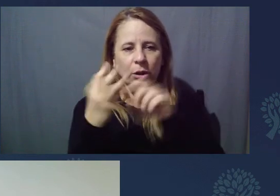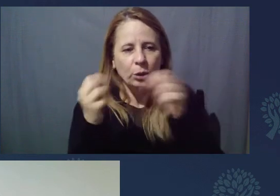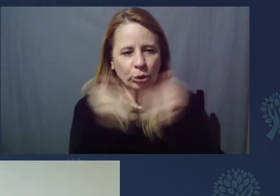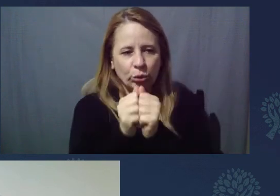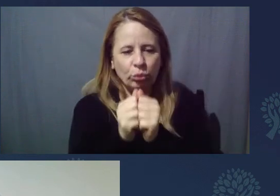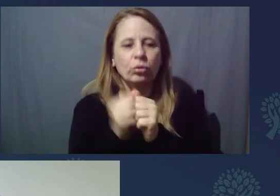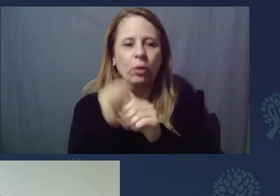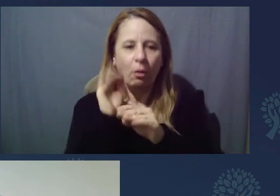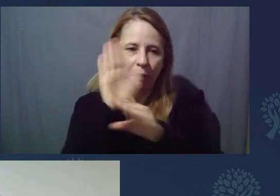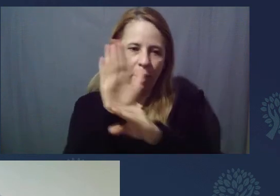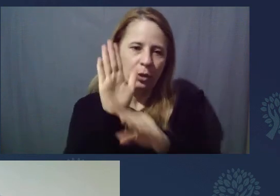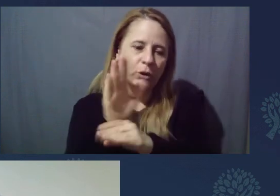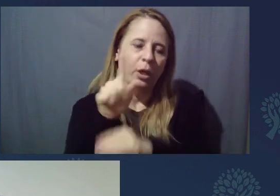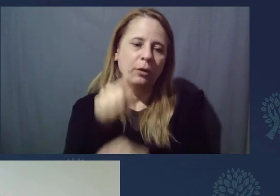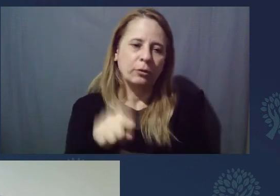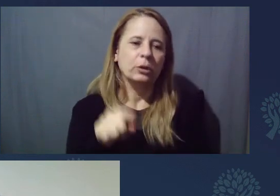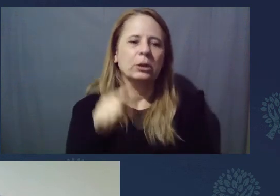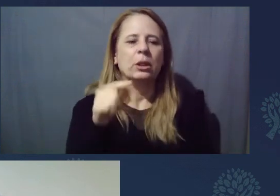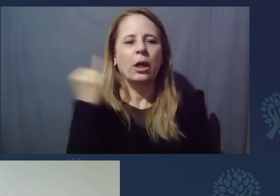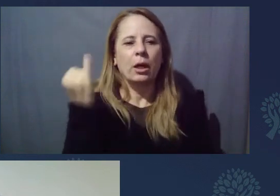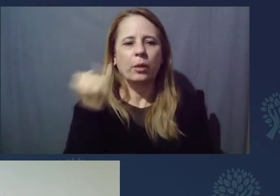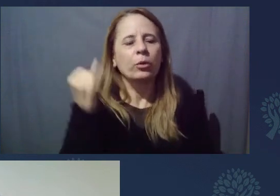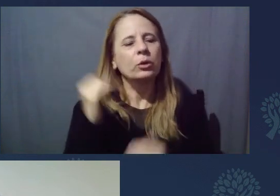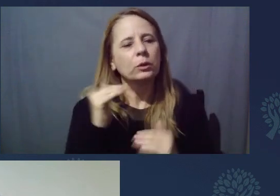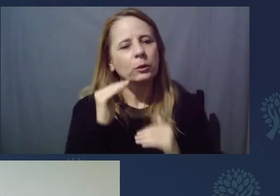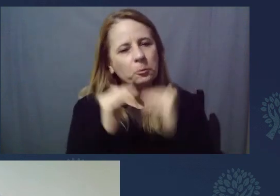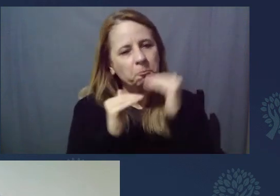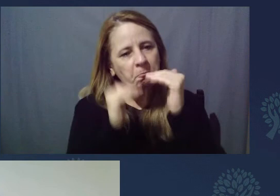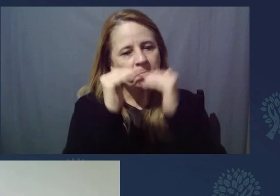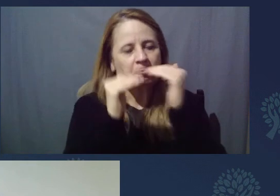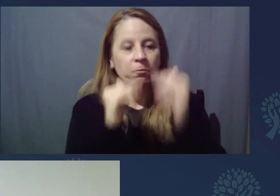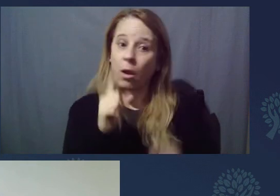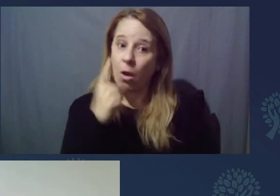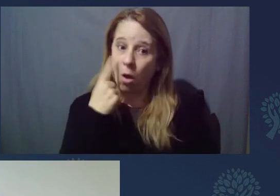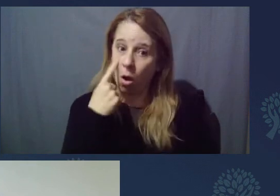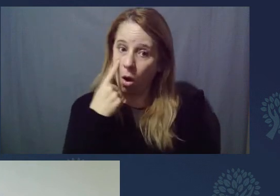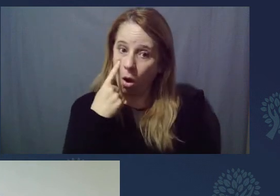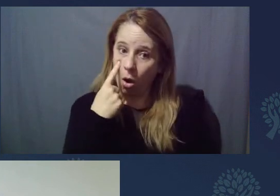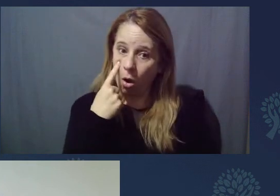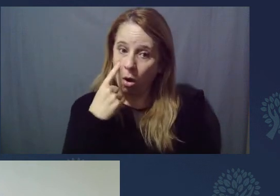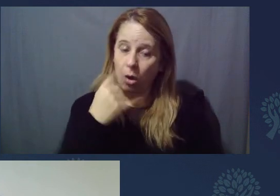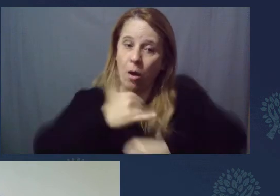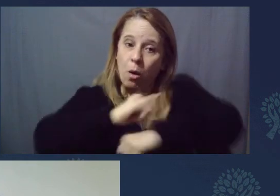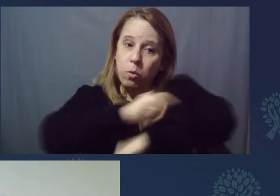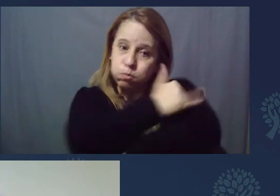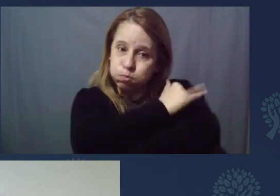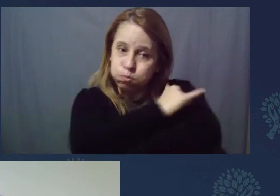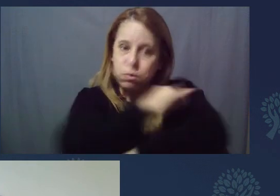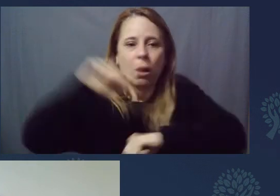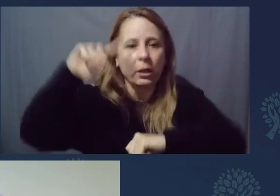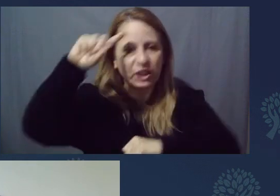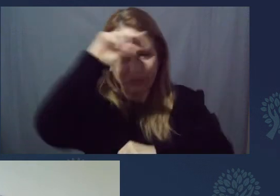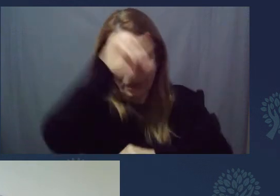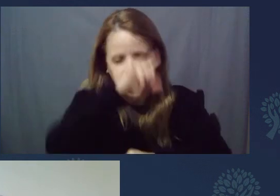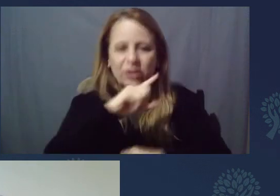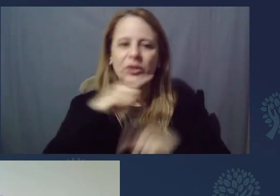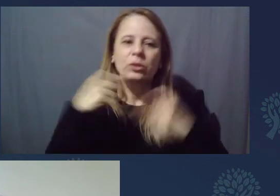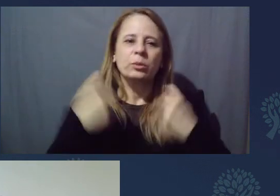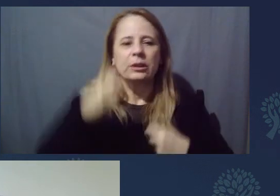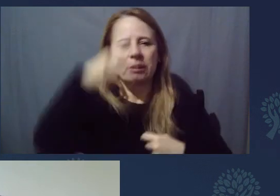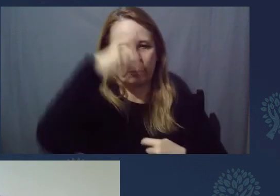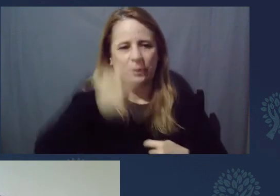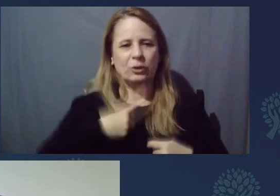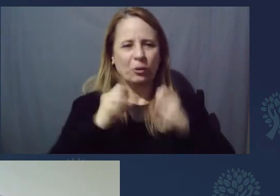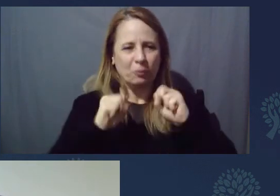vai ter um sucesso importante. Agora, veja, perder peso é difícil, tem que ter força de